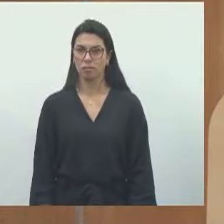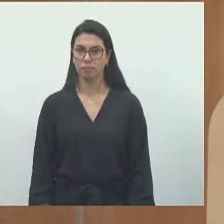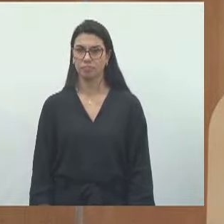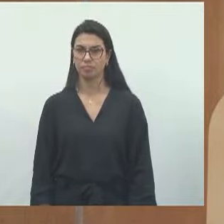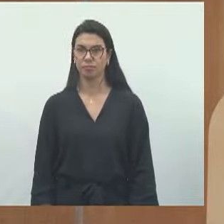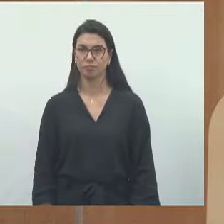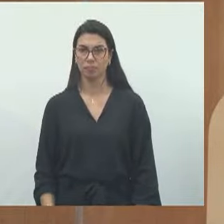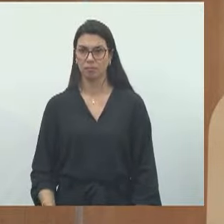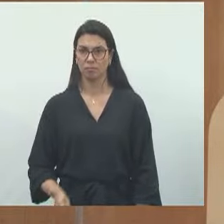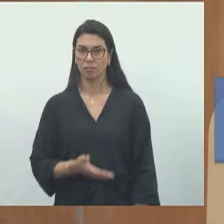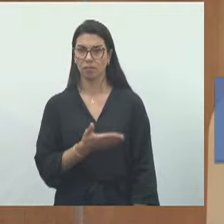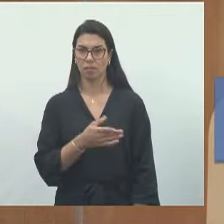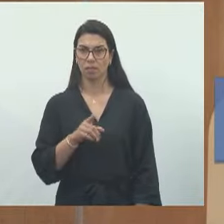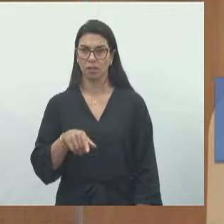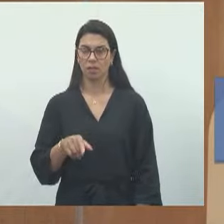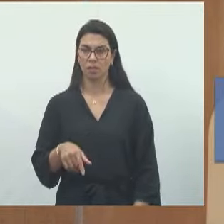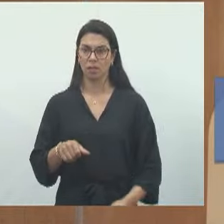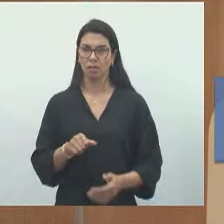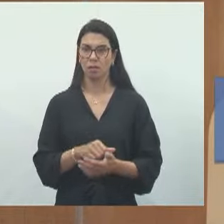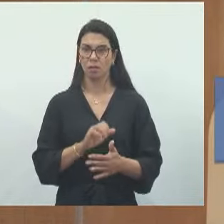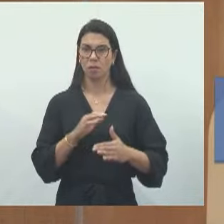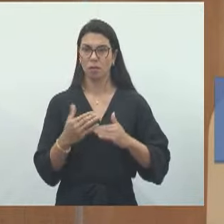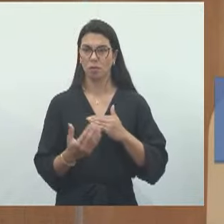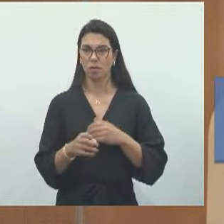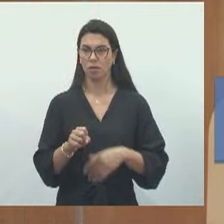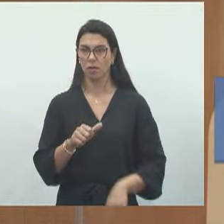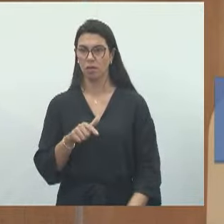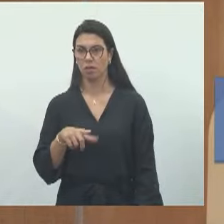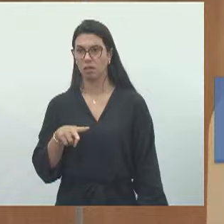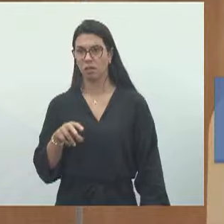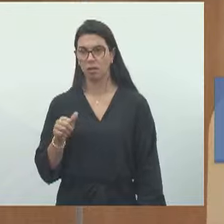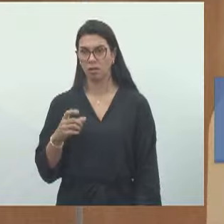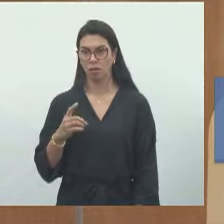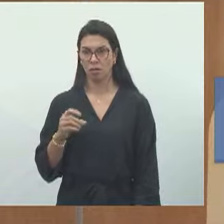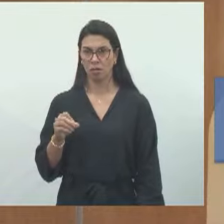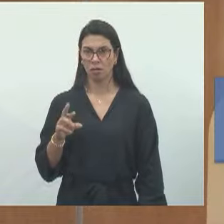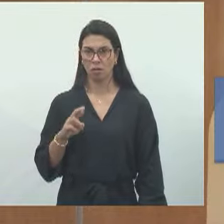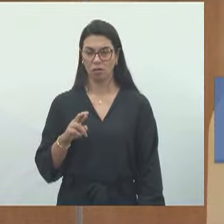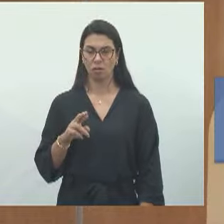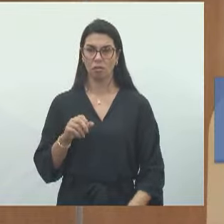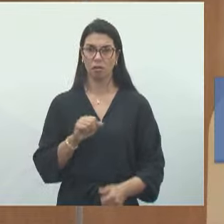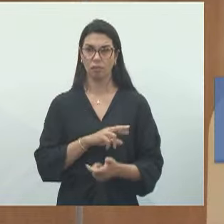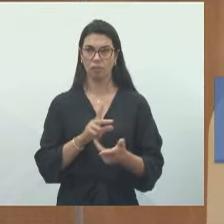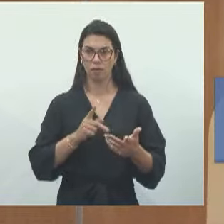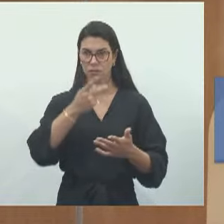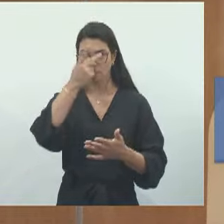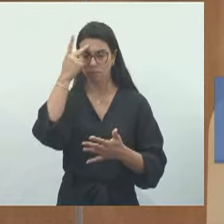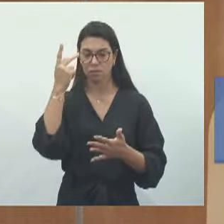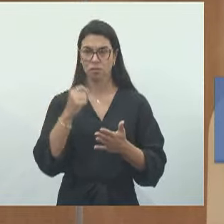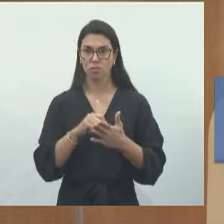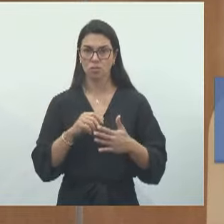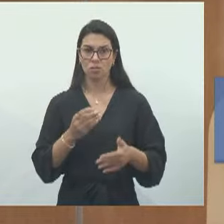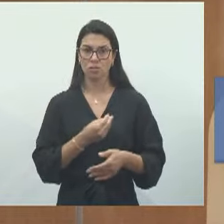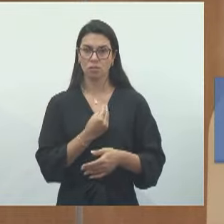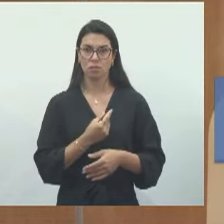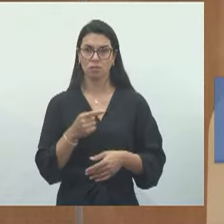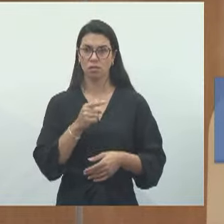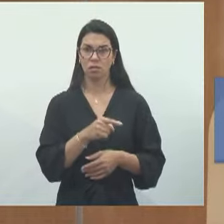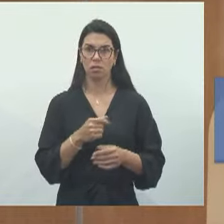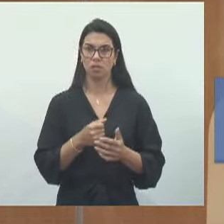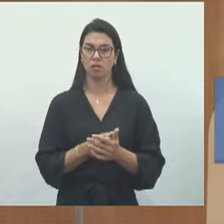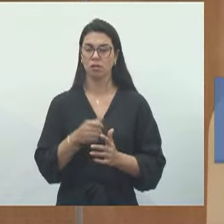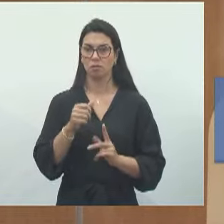Isso aí é cidade de Salvador, ali na Avenida São Jorge, vários comerciantes da região, aliás, essa luta começamos em setembro